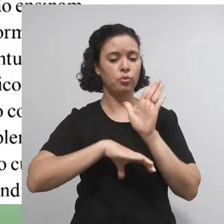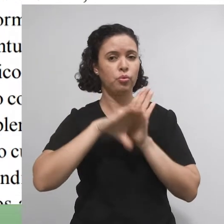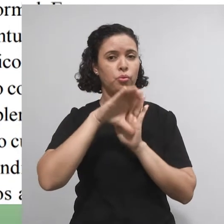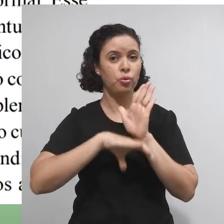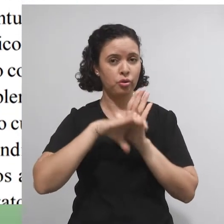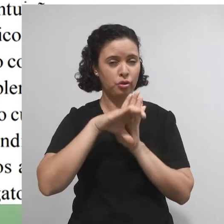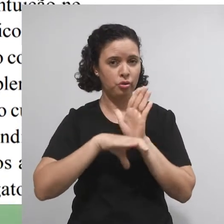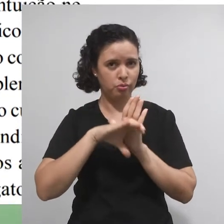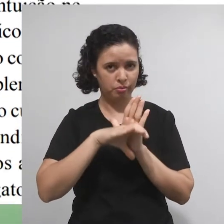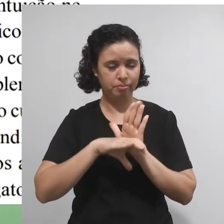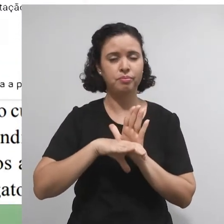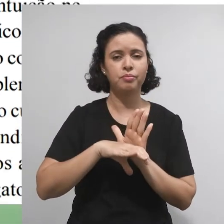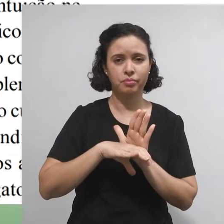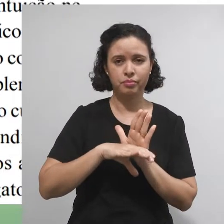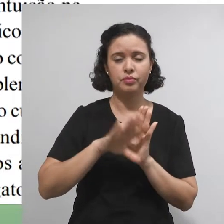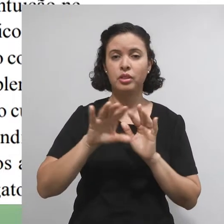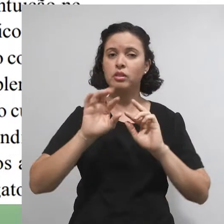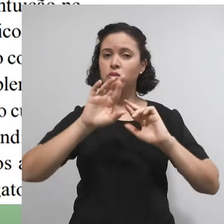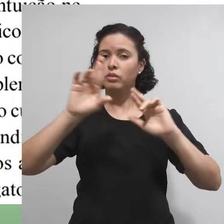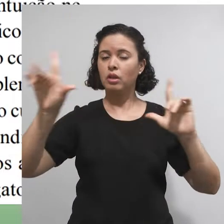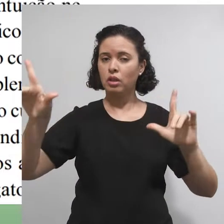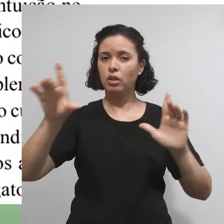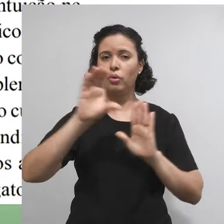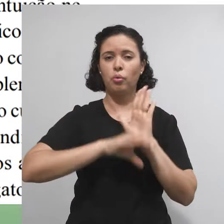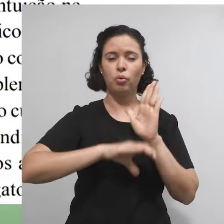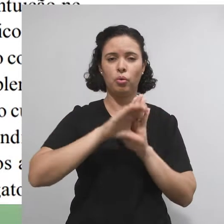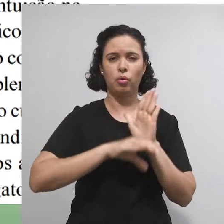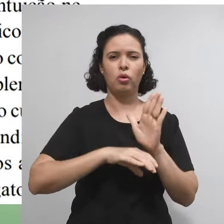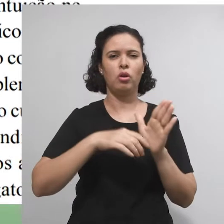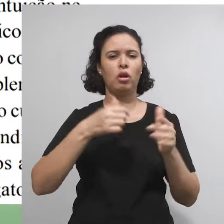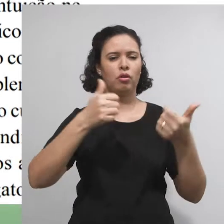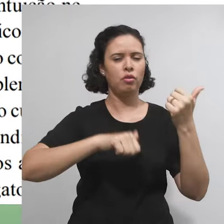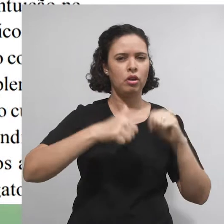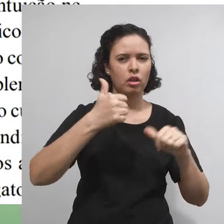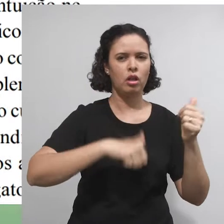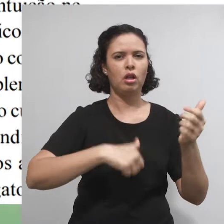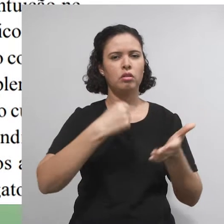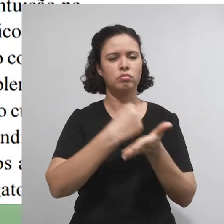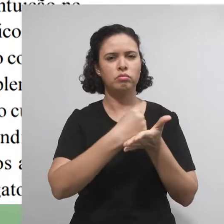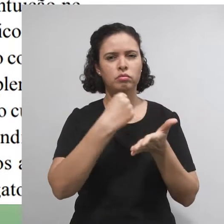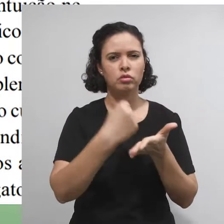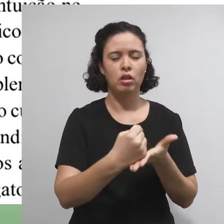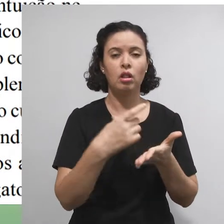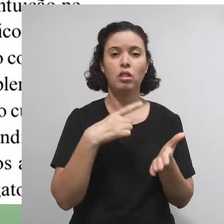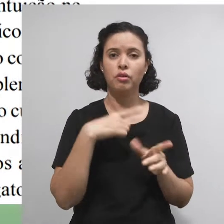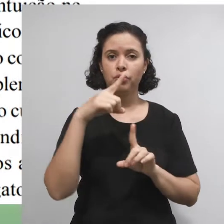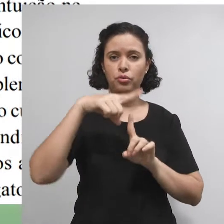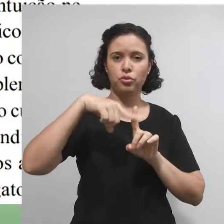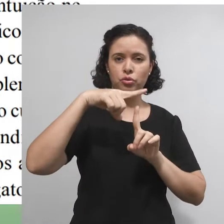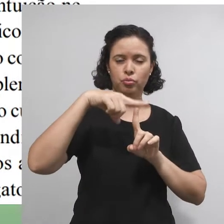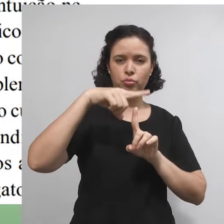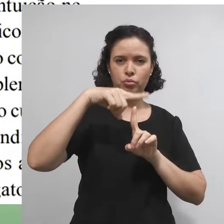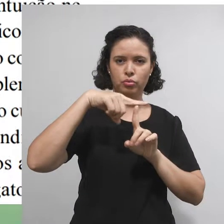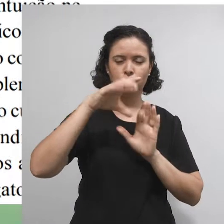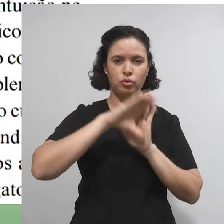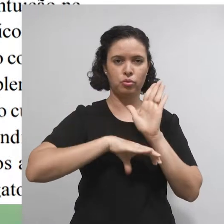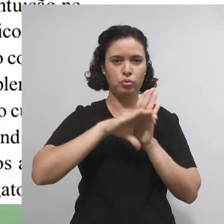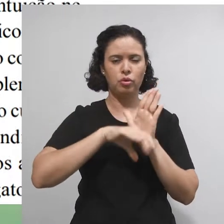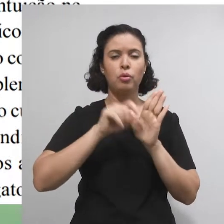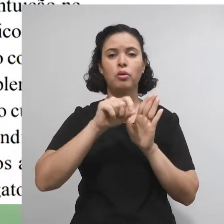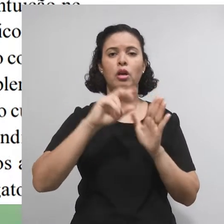de currículo prescrito, de currículo avaliado, a gente tem tipos de currículo que são aqueles currículos